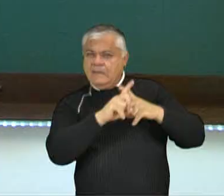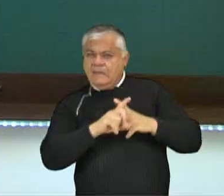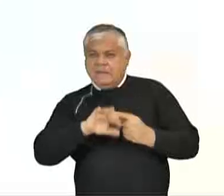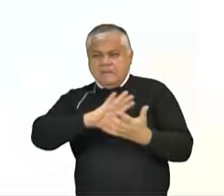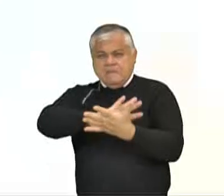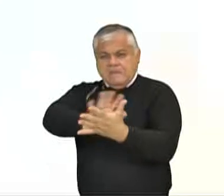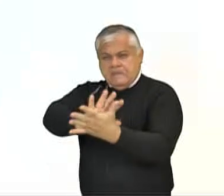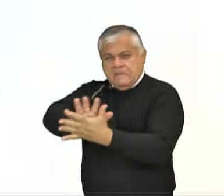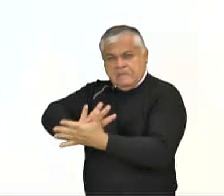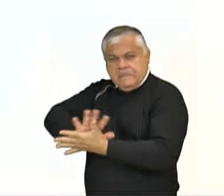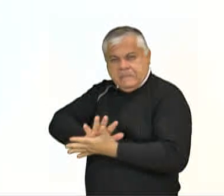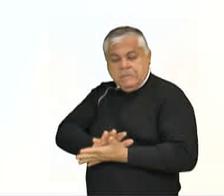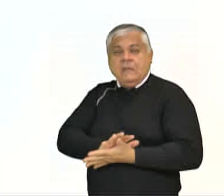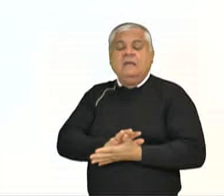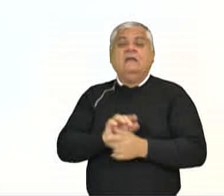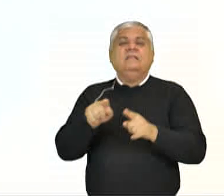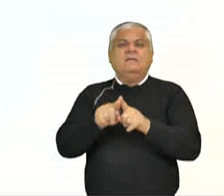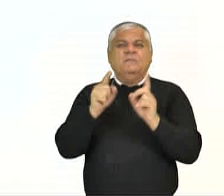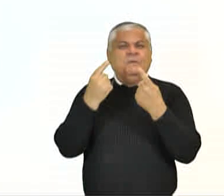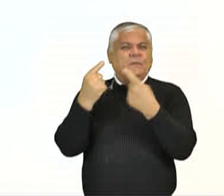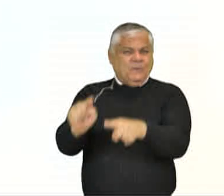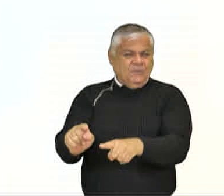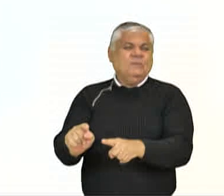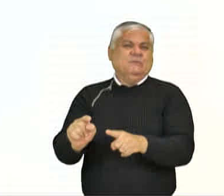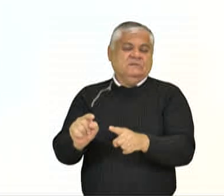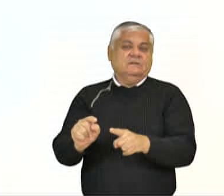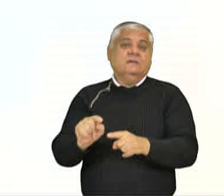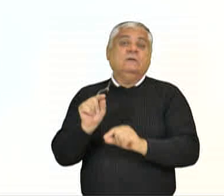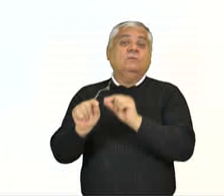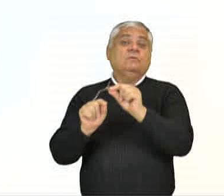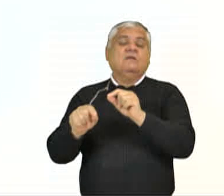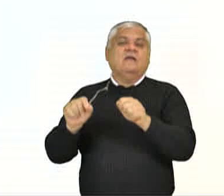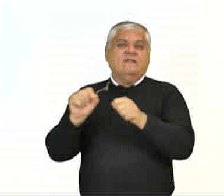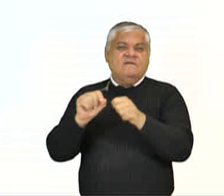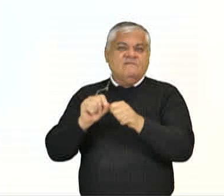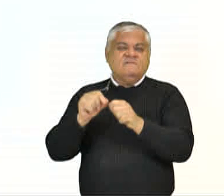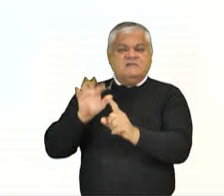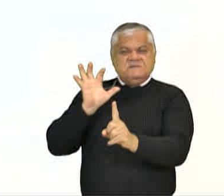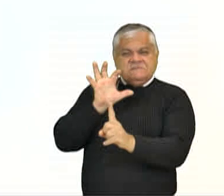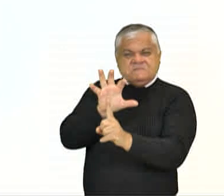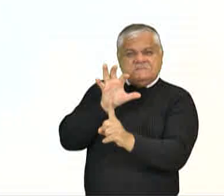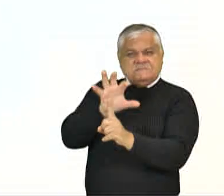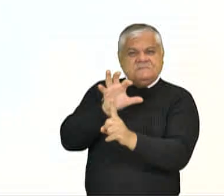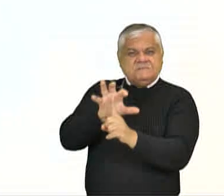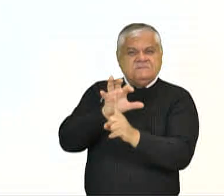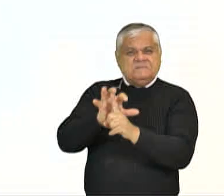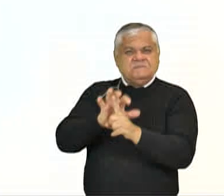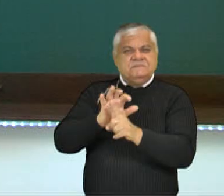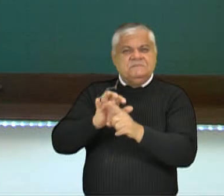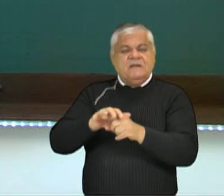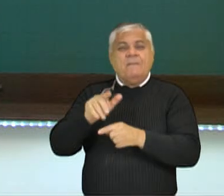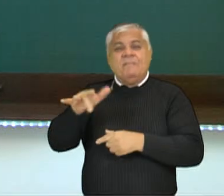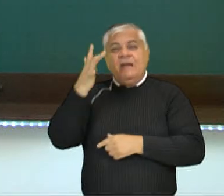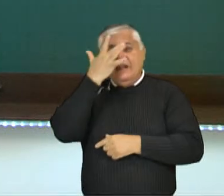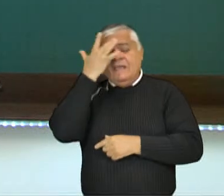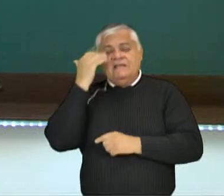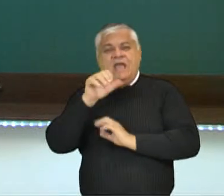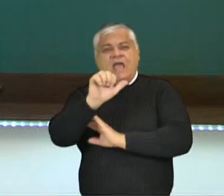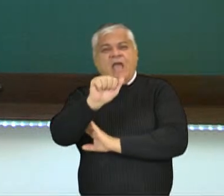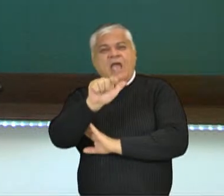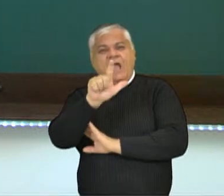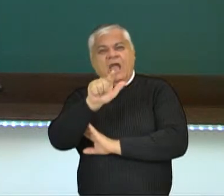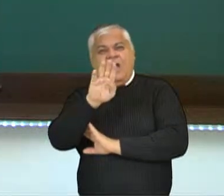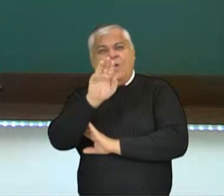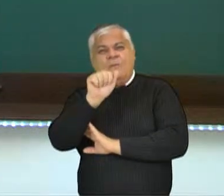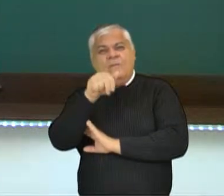contra os judeus e de crimes contra a humanidade e de ter promovido uma limpeza étnica na região, lá no caso dos albaneses.